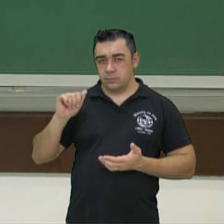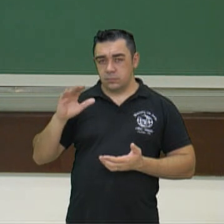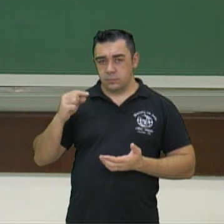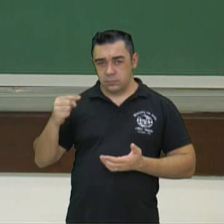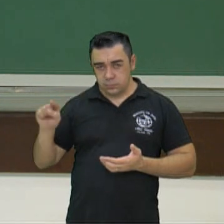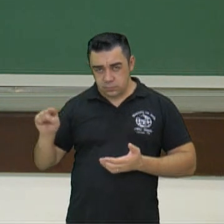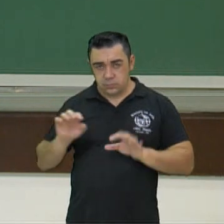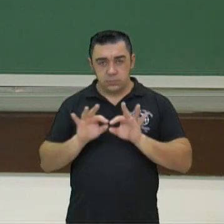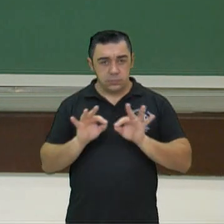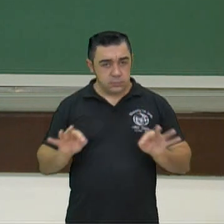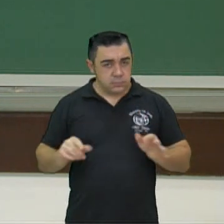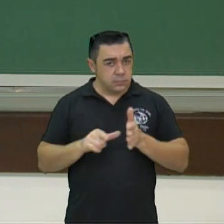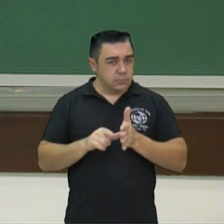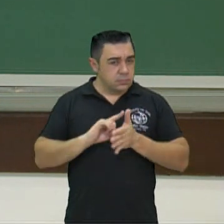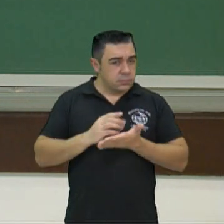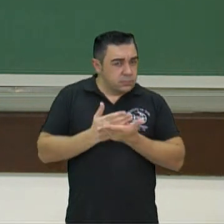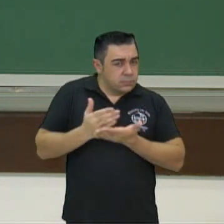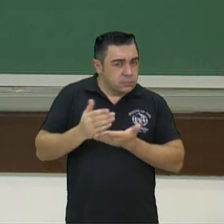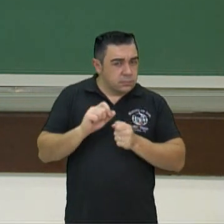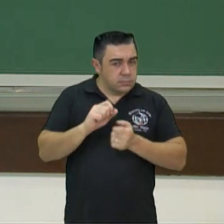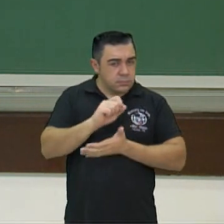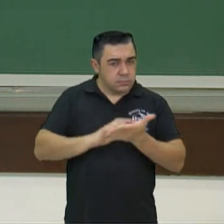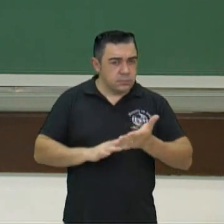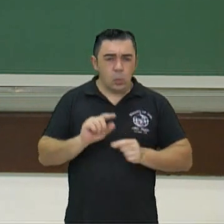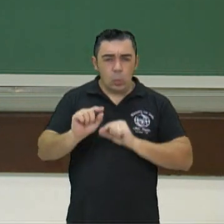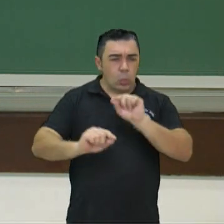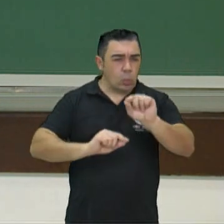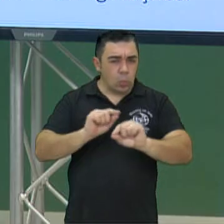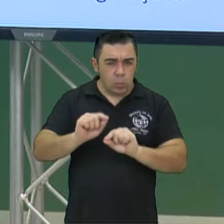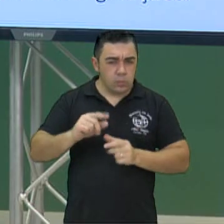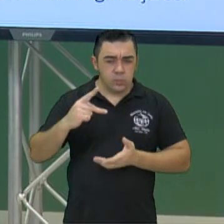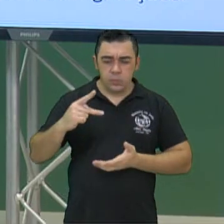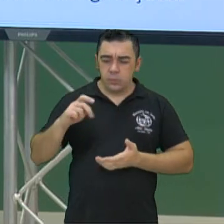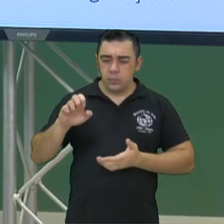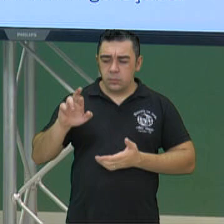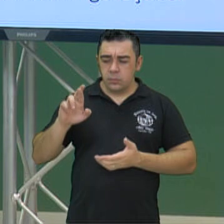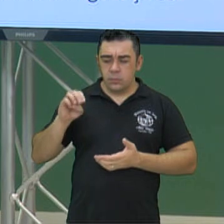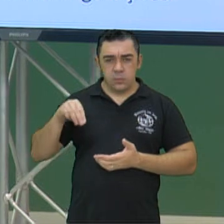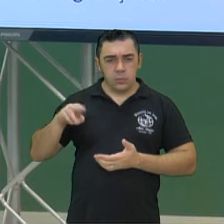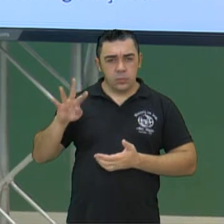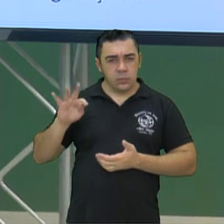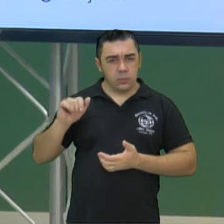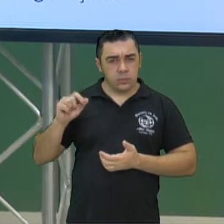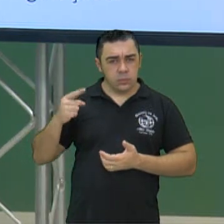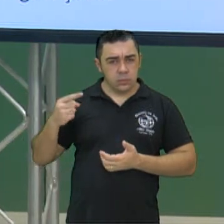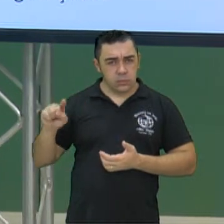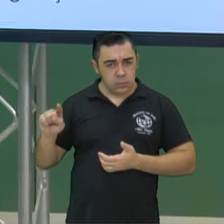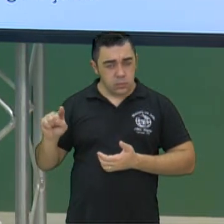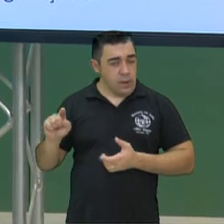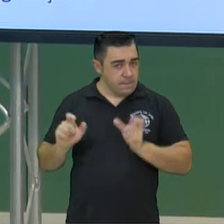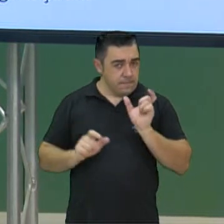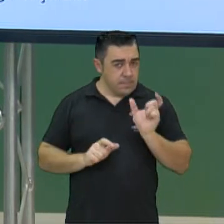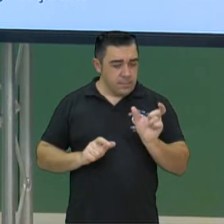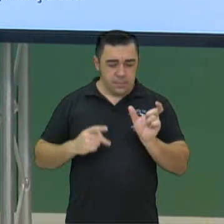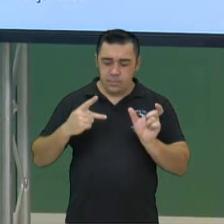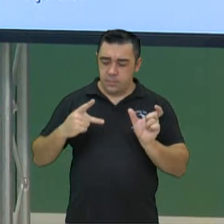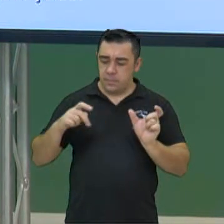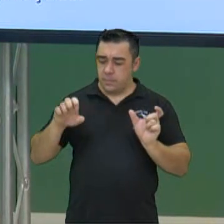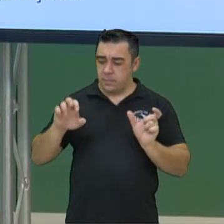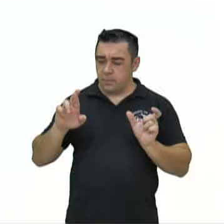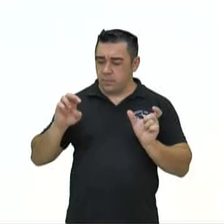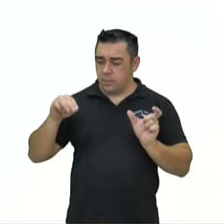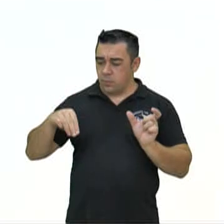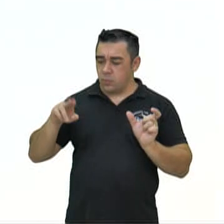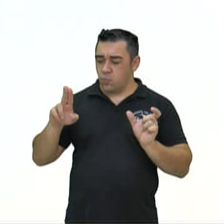a fazer os exercícios. O que é a permutação simples? A palavra permutar quer dizer